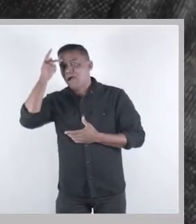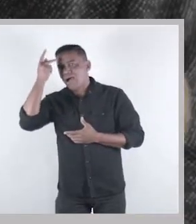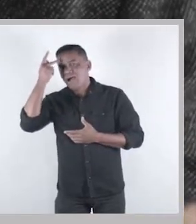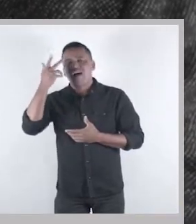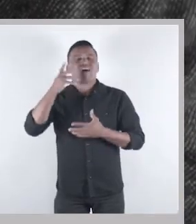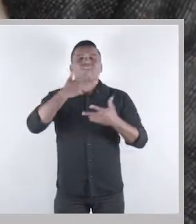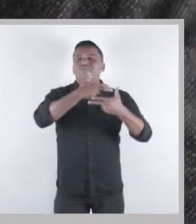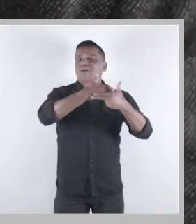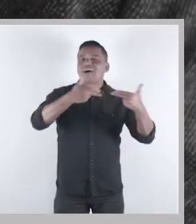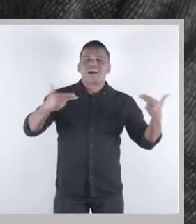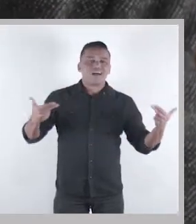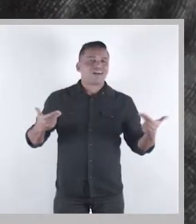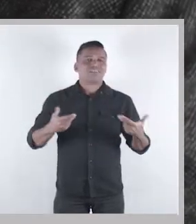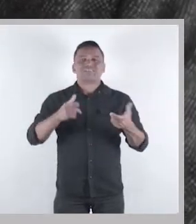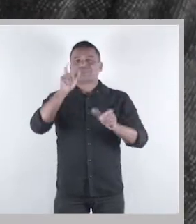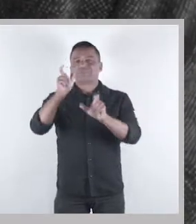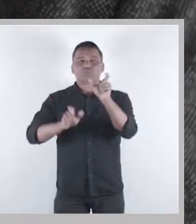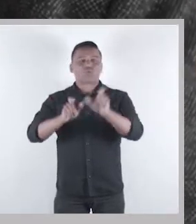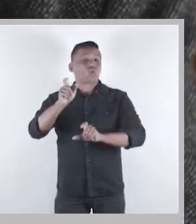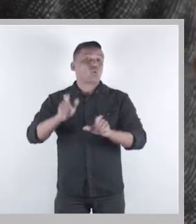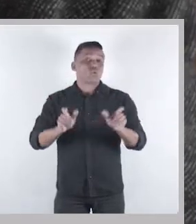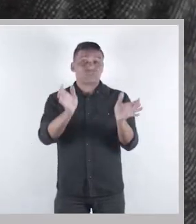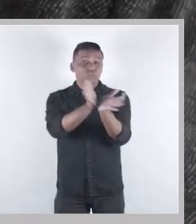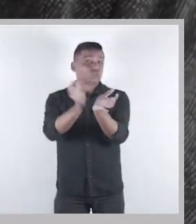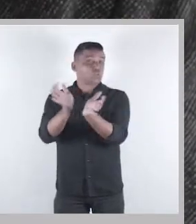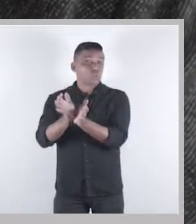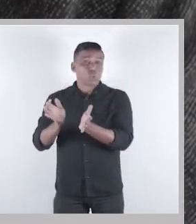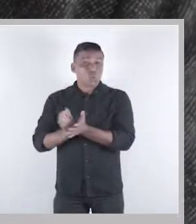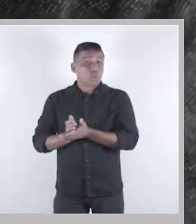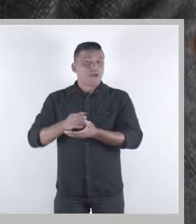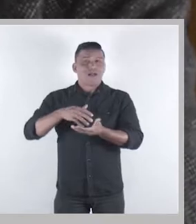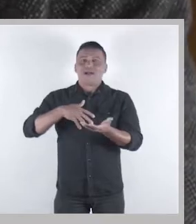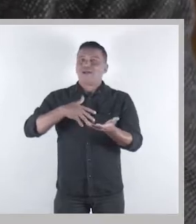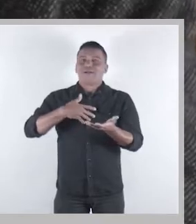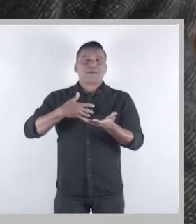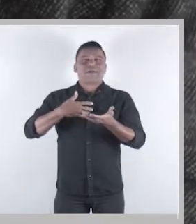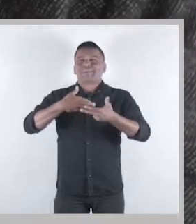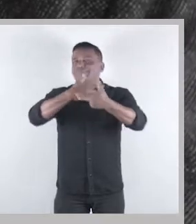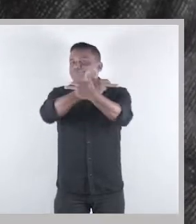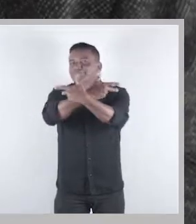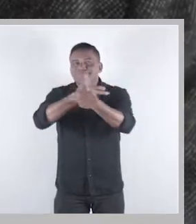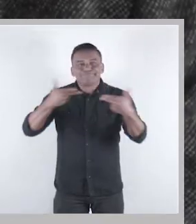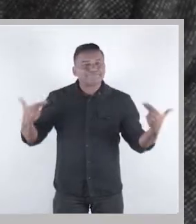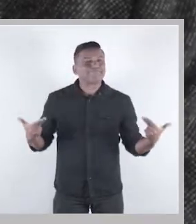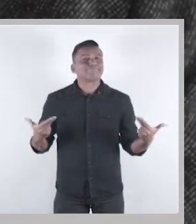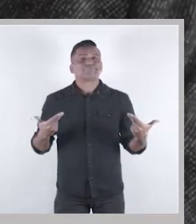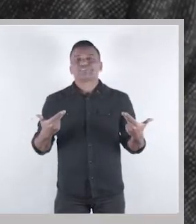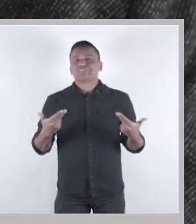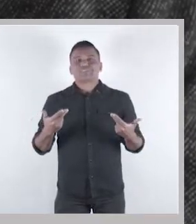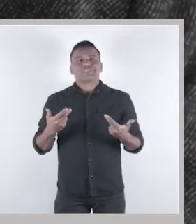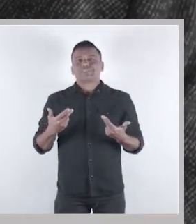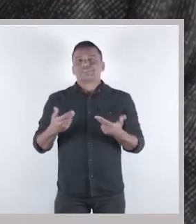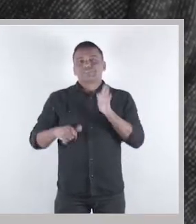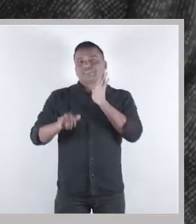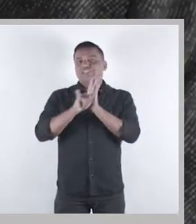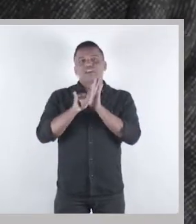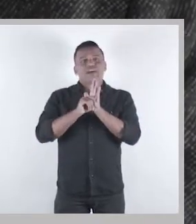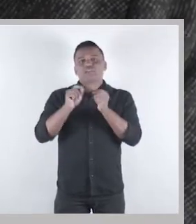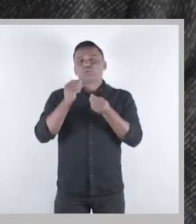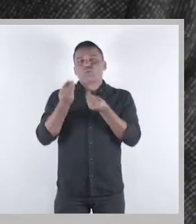assim até o gênio não entendo o modo de fazer poesia tal nessa vida a